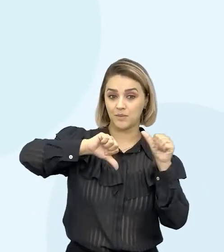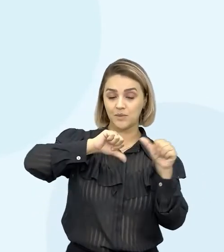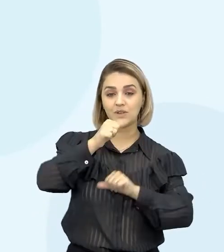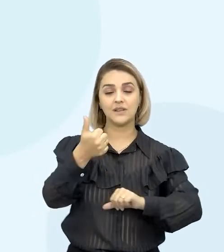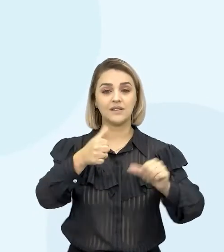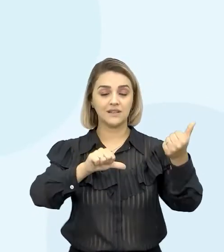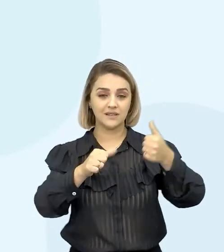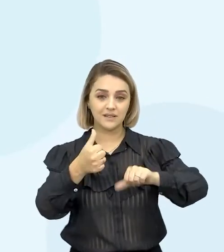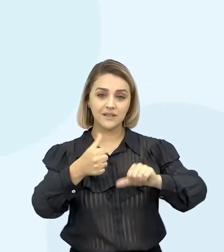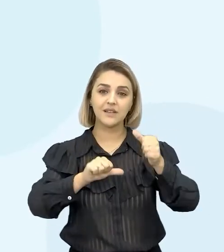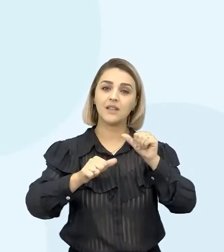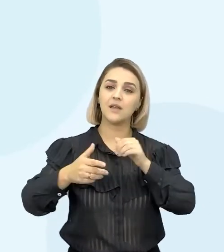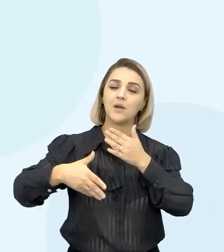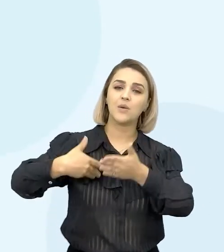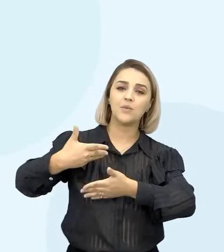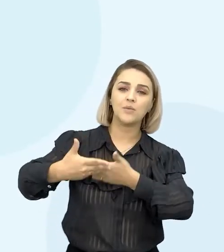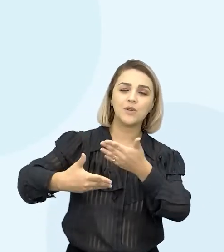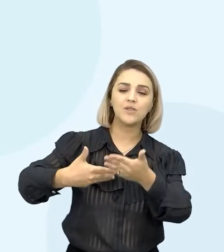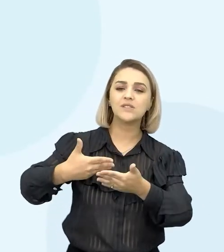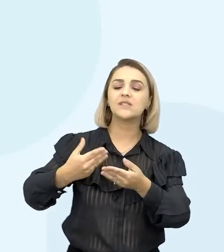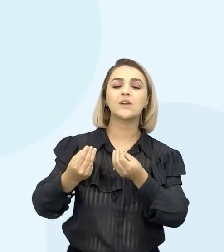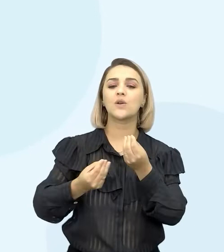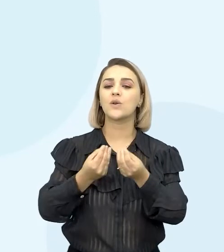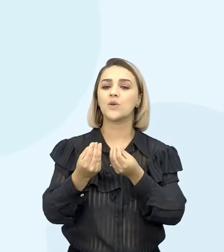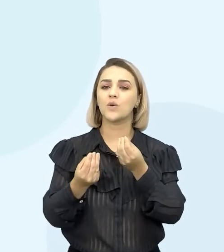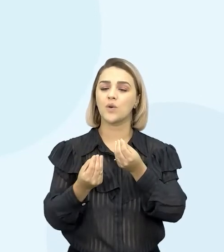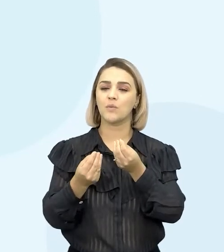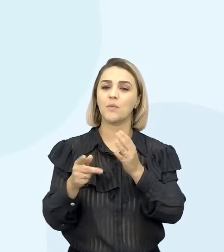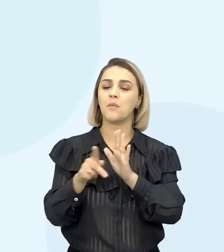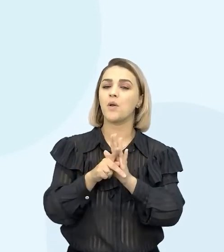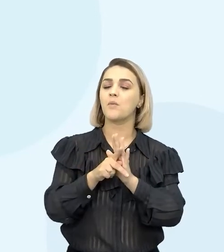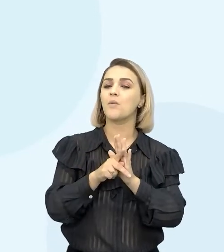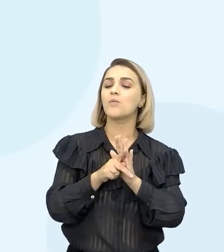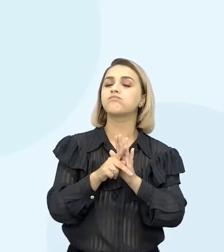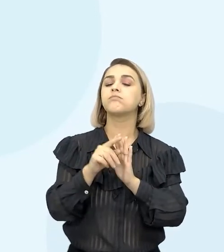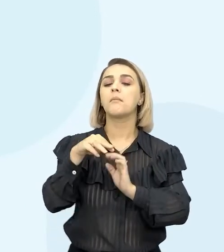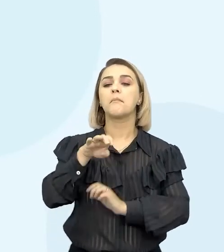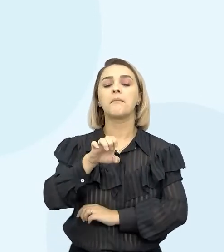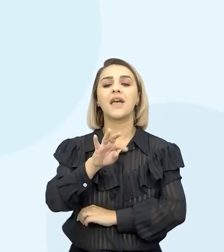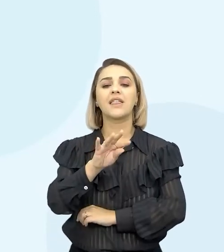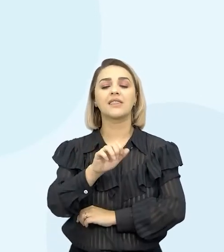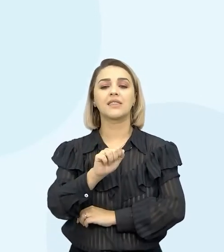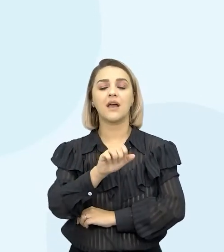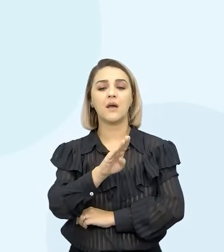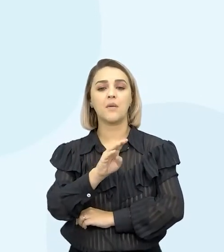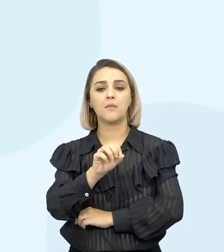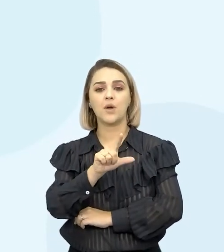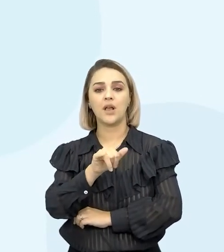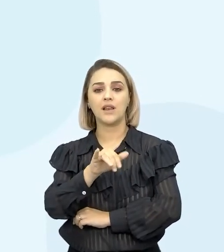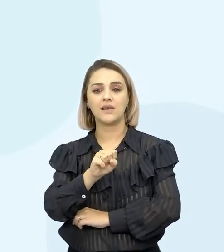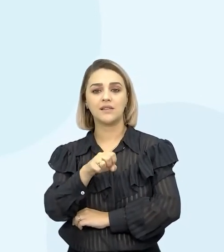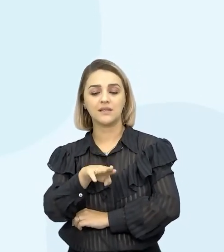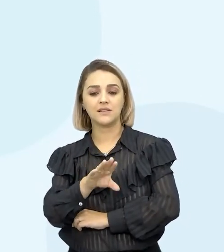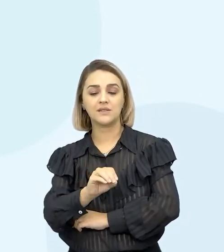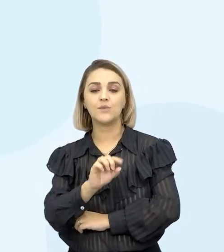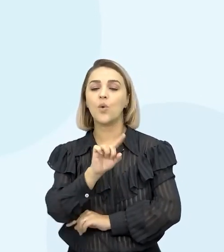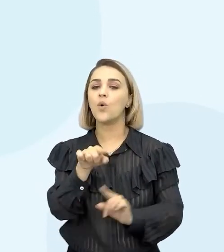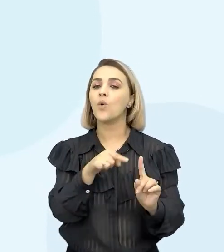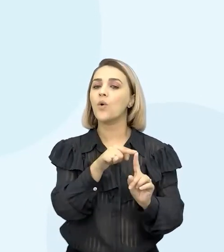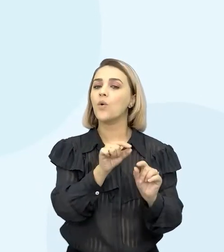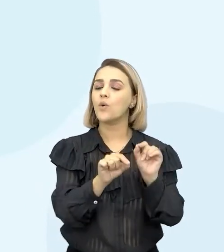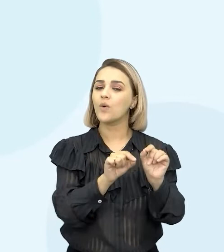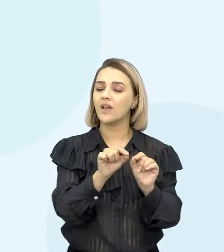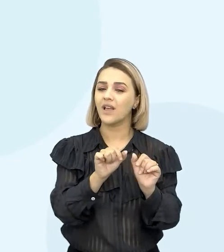compõem o processo que nós chamamos de metabolismo. Esse processo tem como objetivo promover